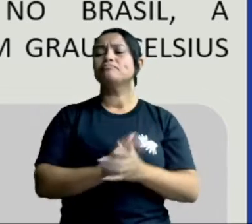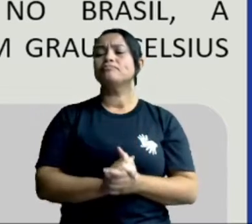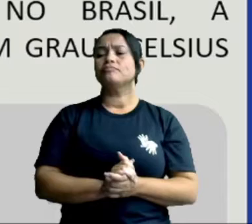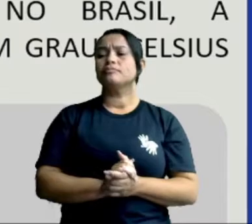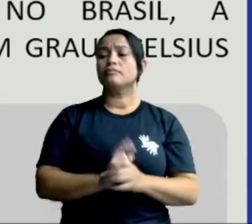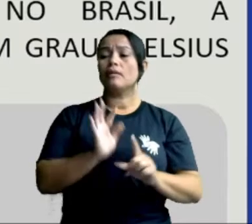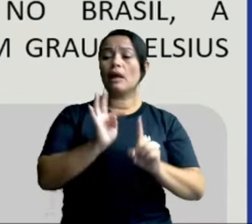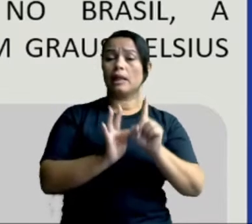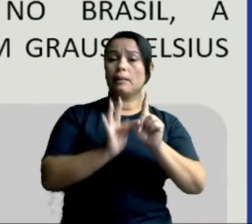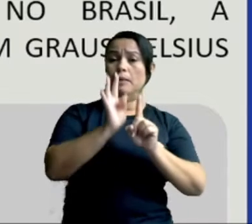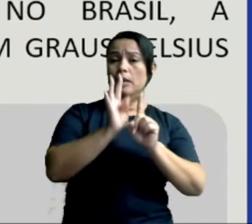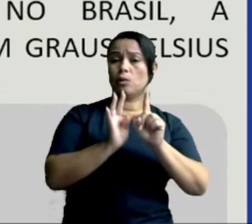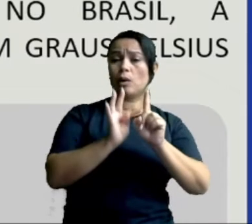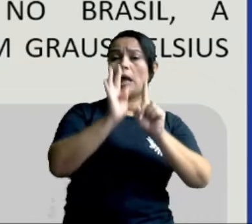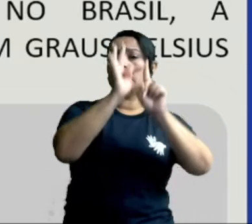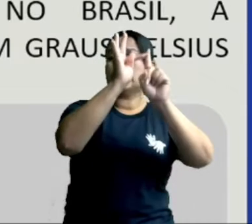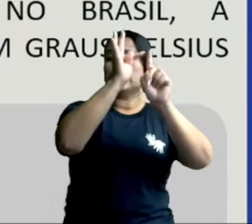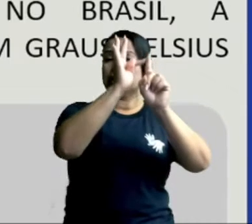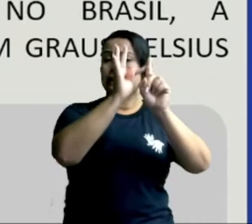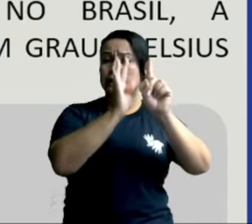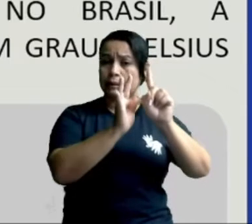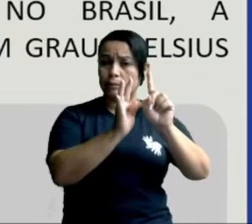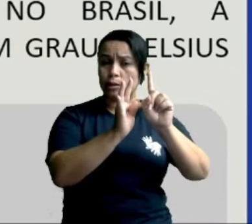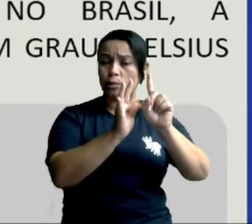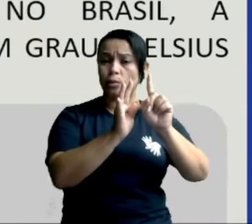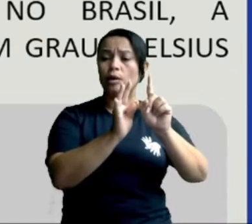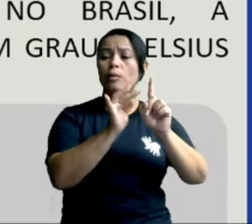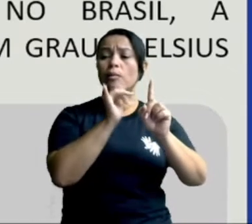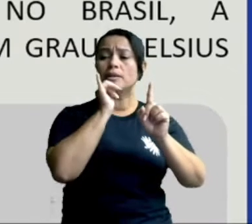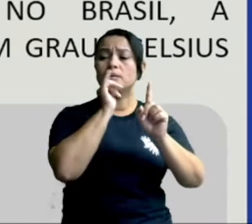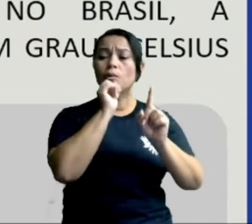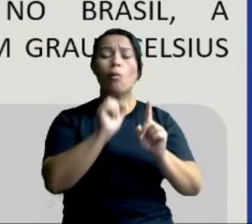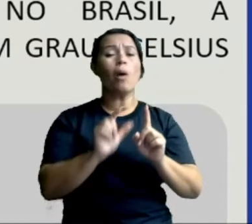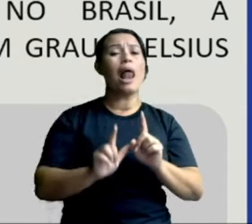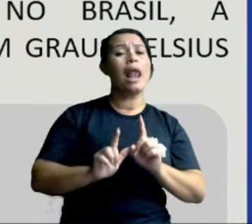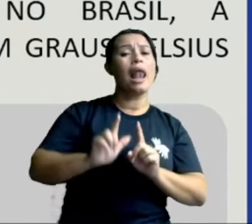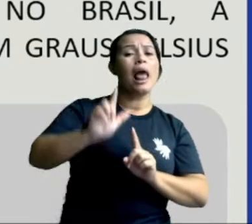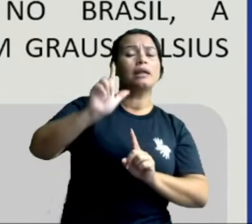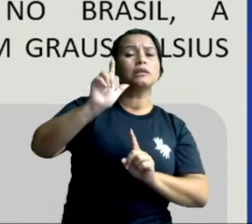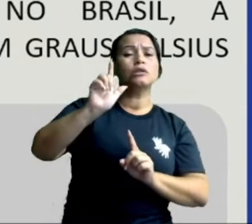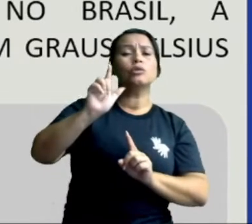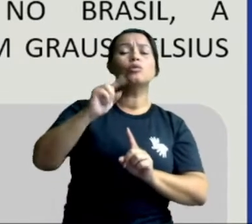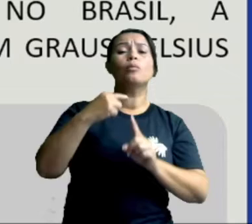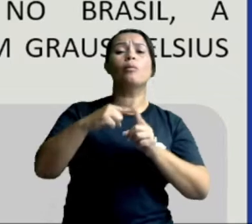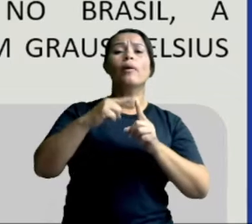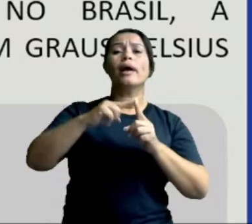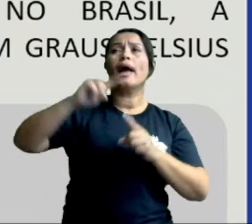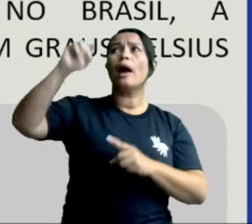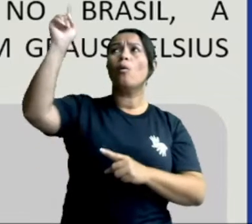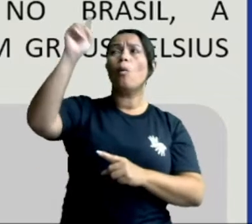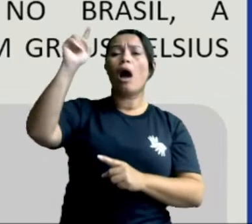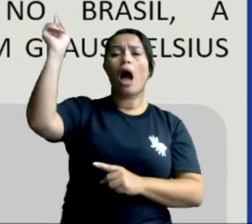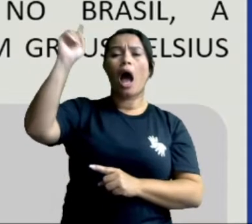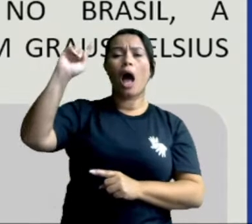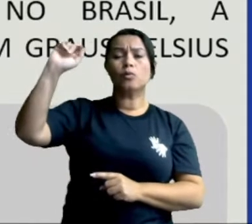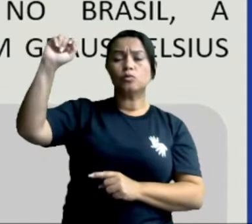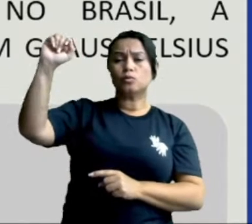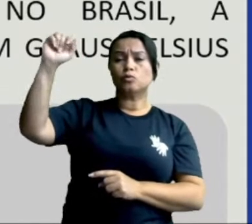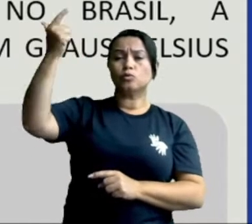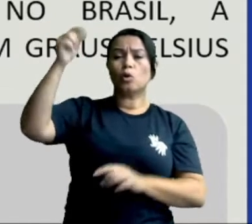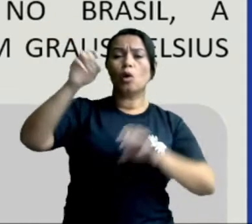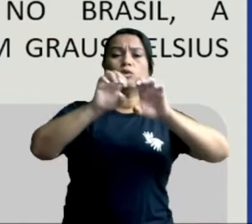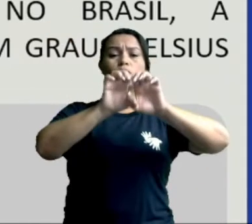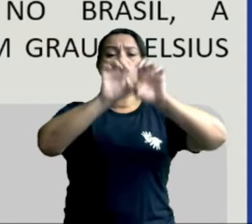a temperatura diminui com a latitude pois a radiação solar é mais forte nas regiões do Equador